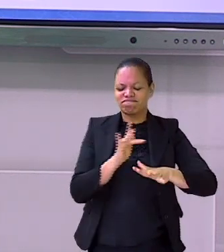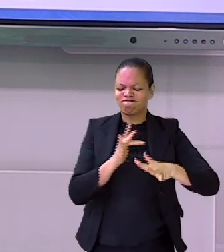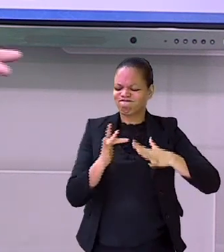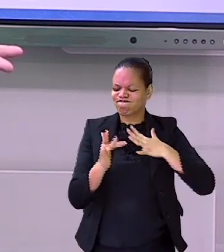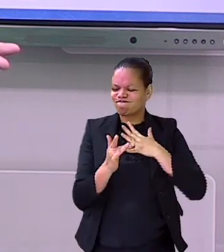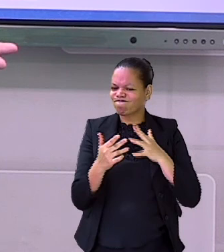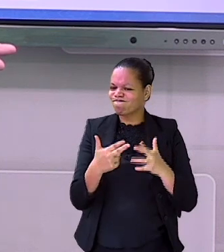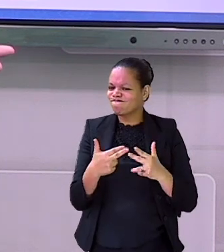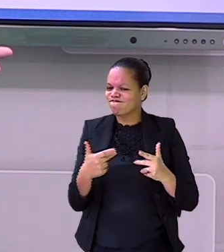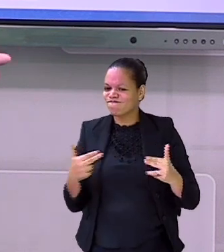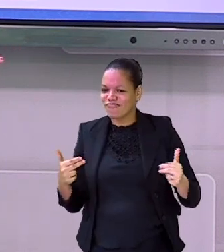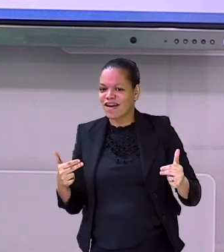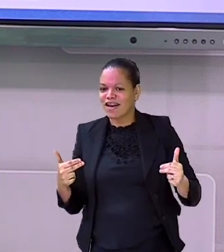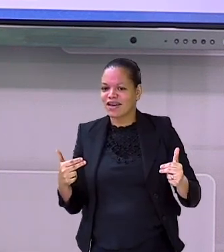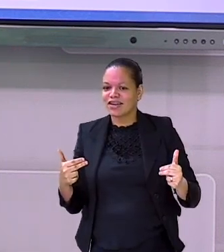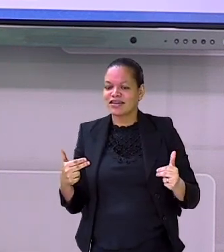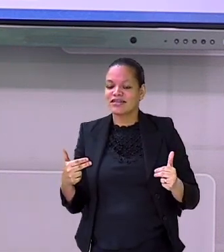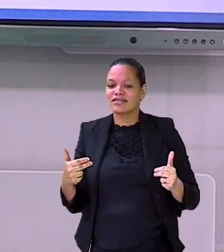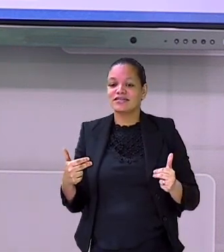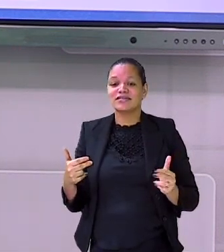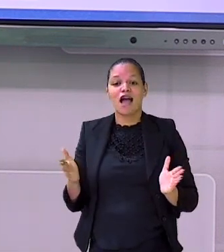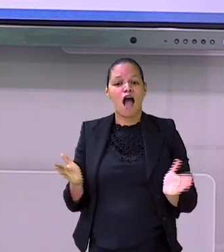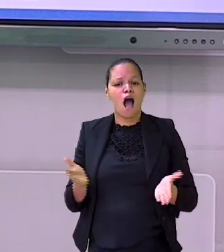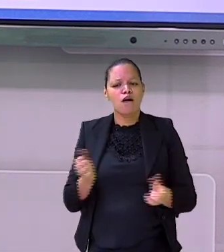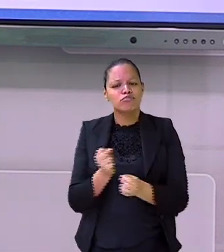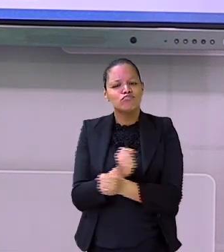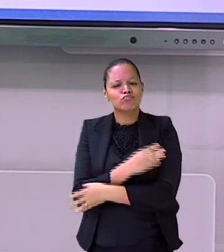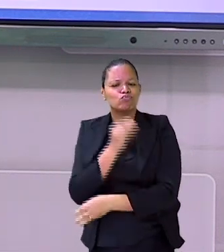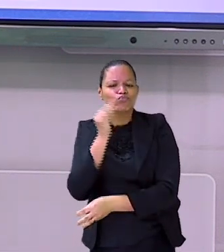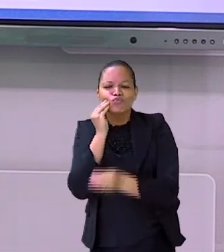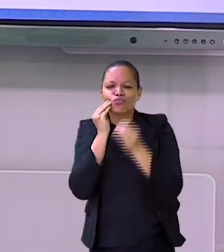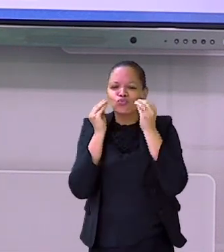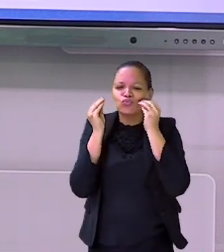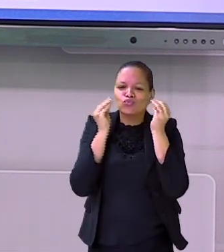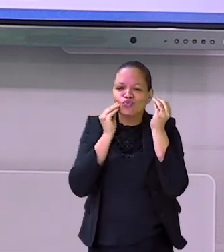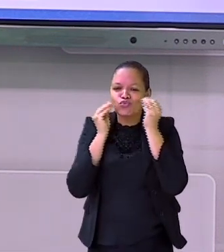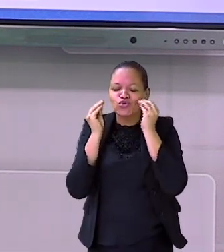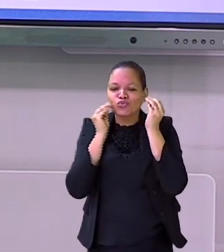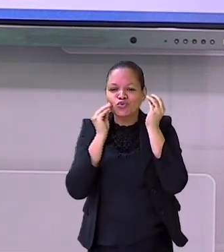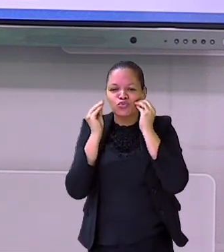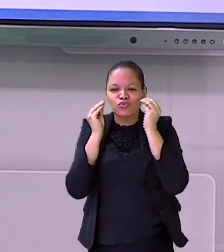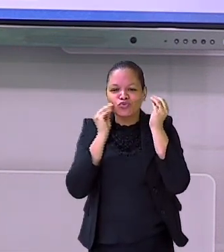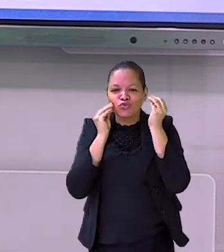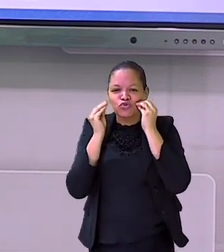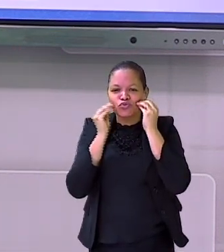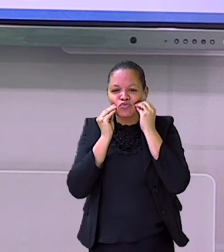sociais. Eu vou ficando por aqui, mas deixo beijinho no coração, que